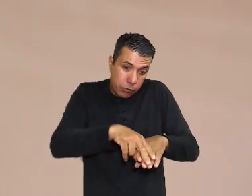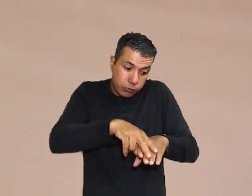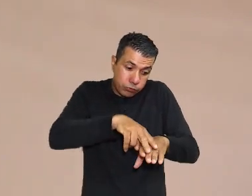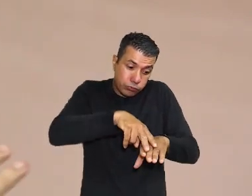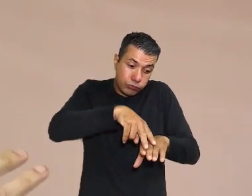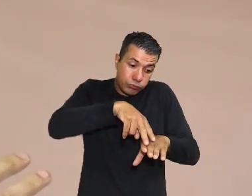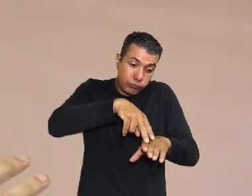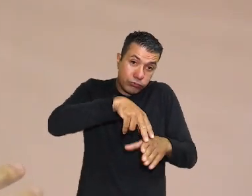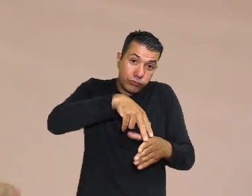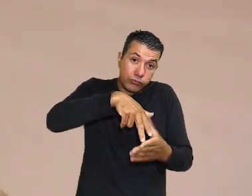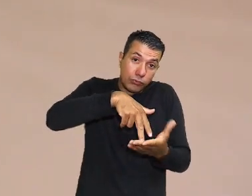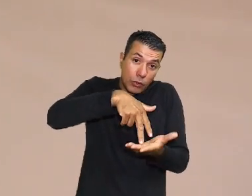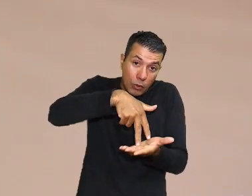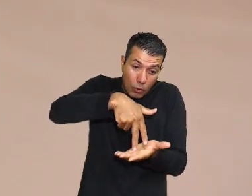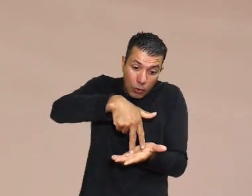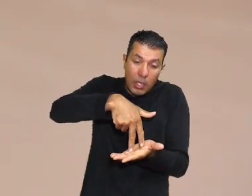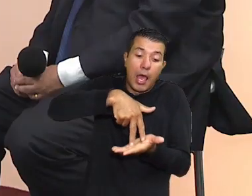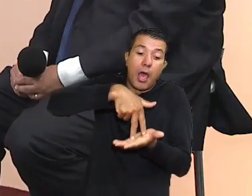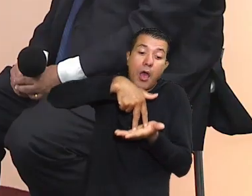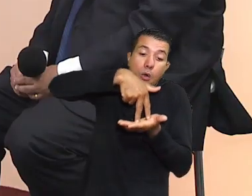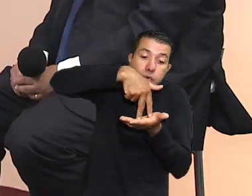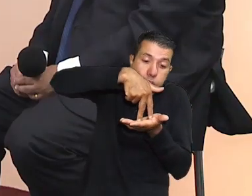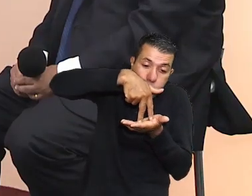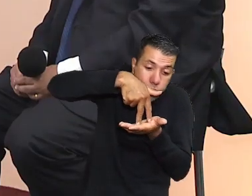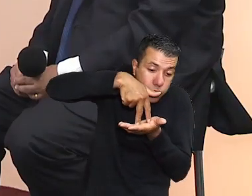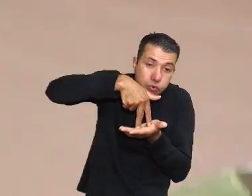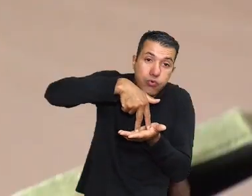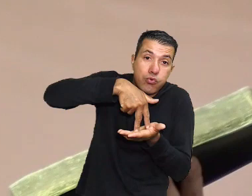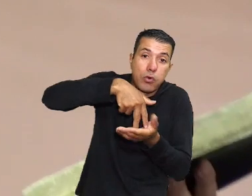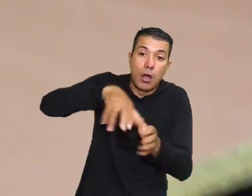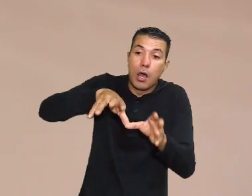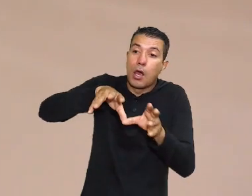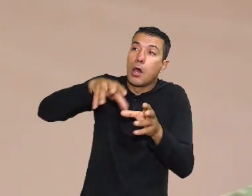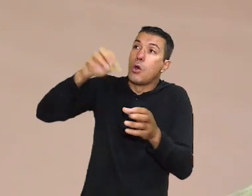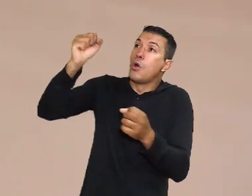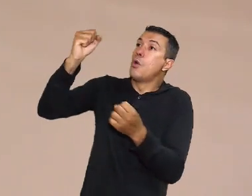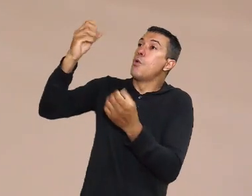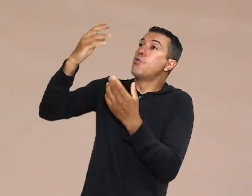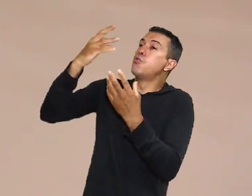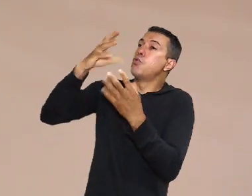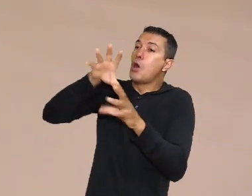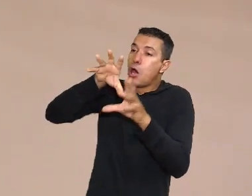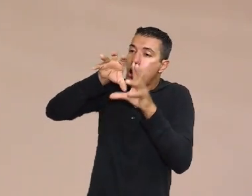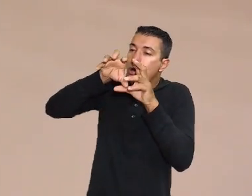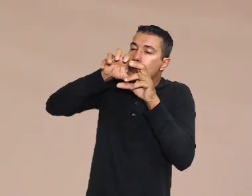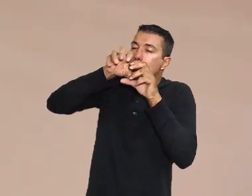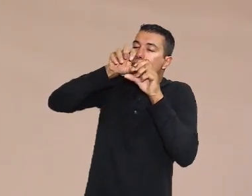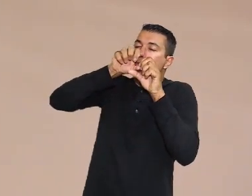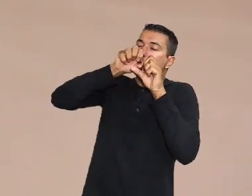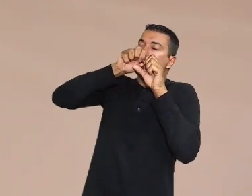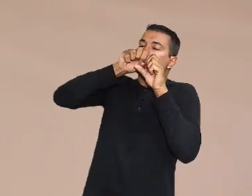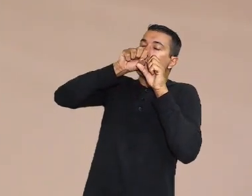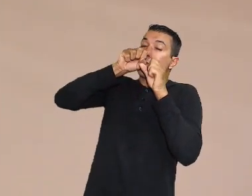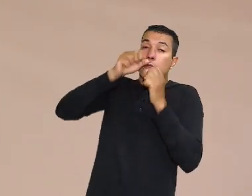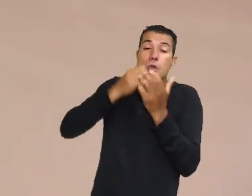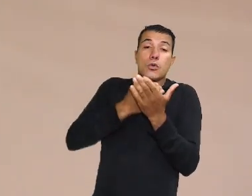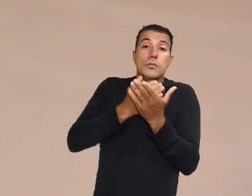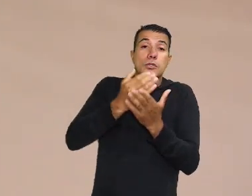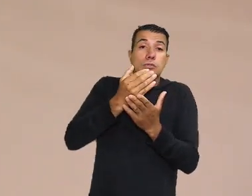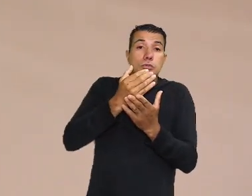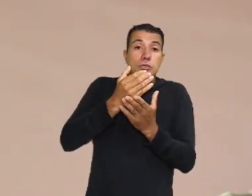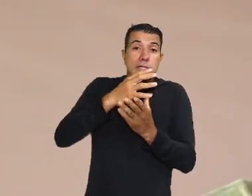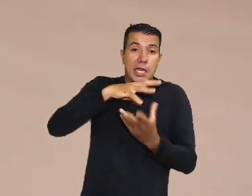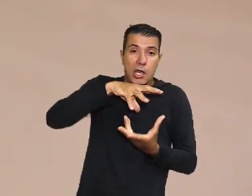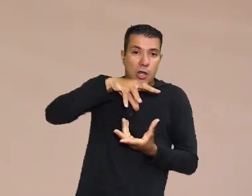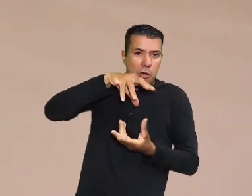e soprou em suas narinas o fôlego de vida. E o homem passou a ser alma vivente. Então, o texto bíblico não diz